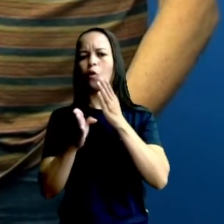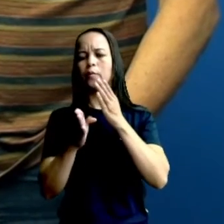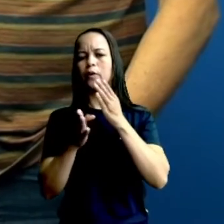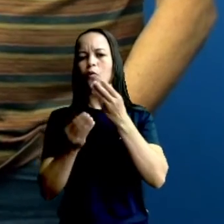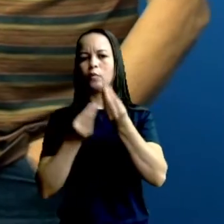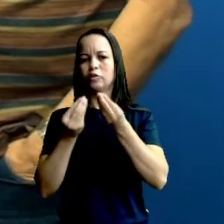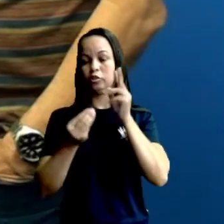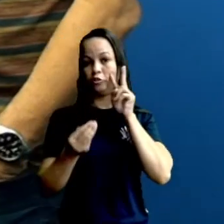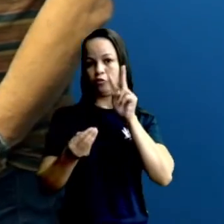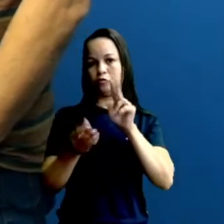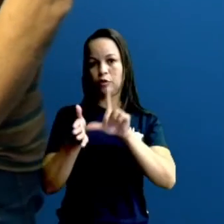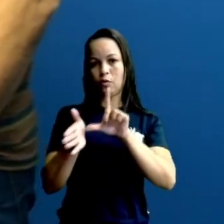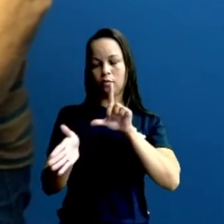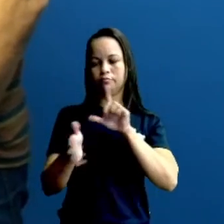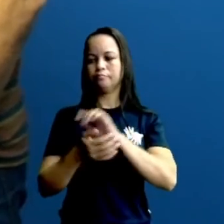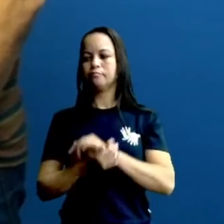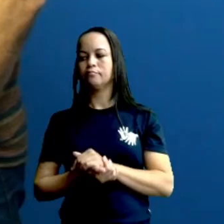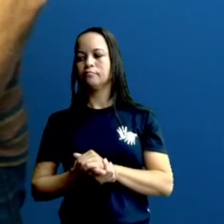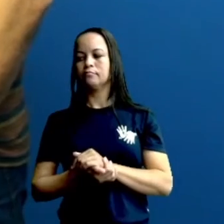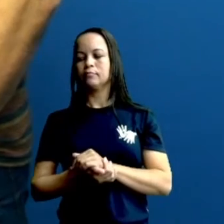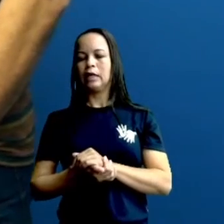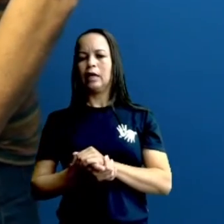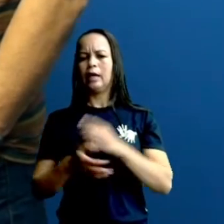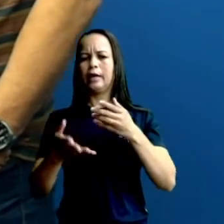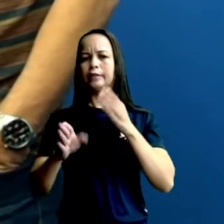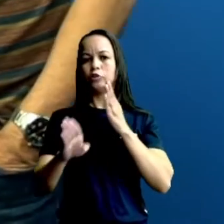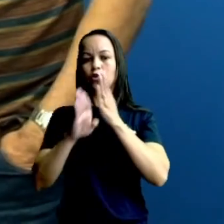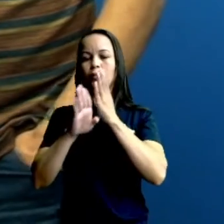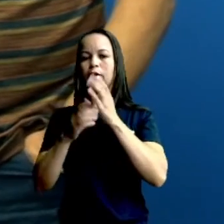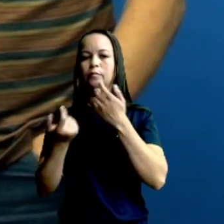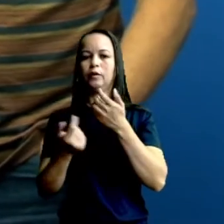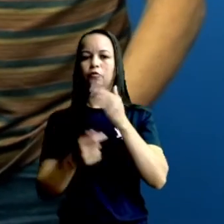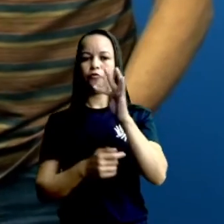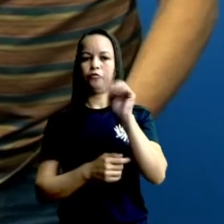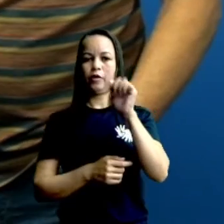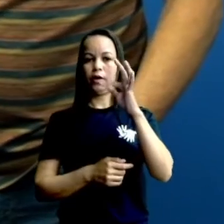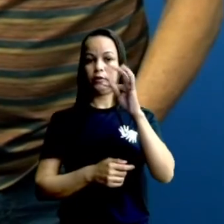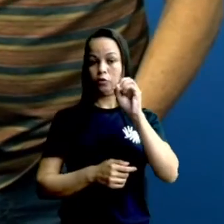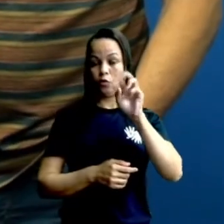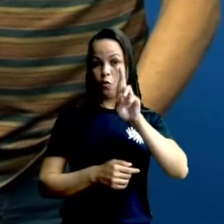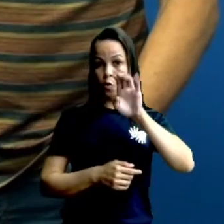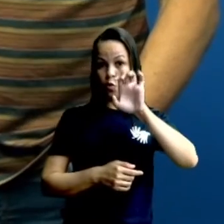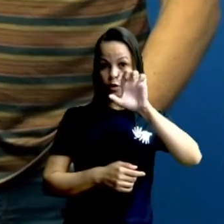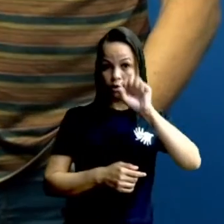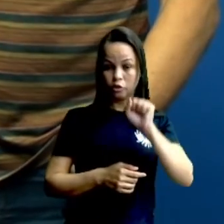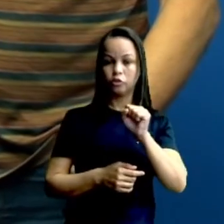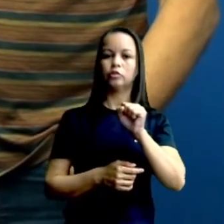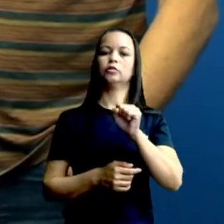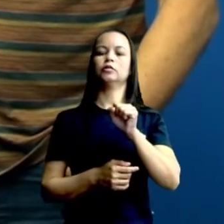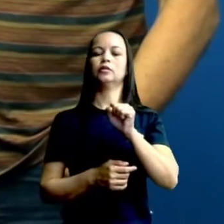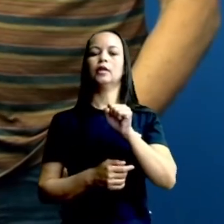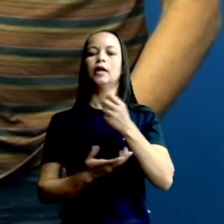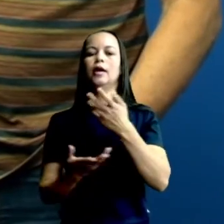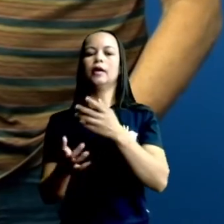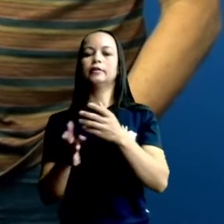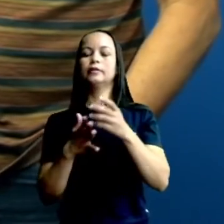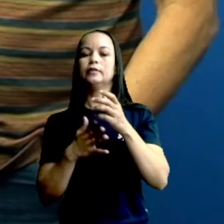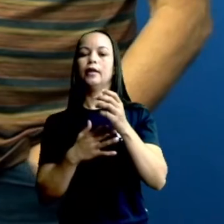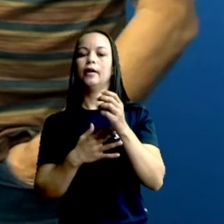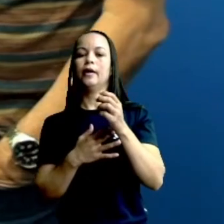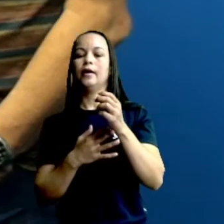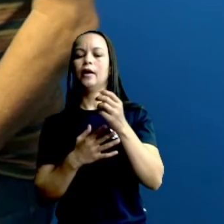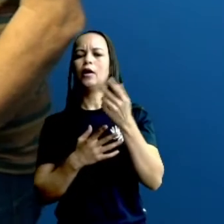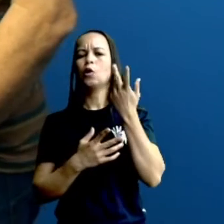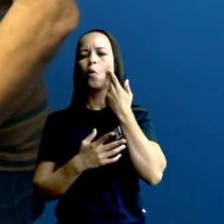anterior. Ele é descoberto pelos fatores comuns de menor